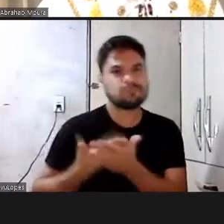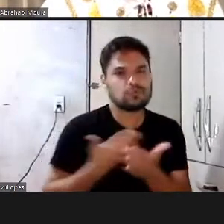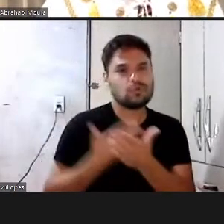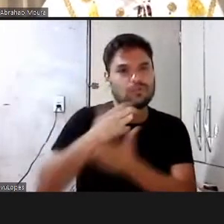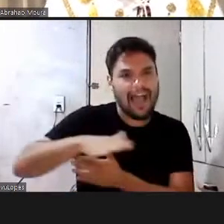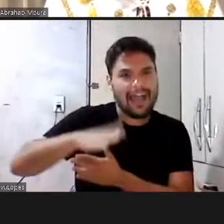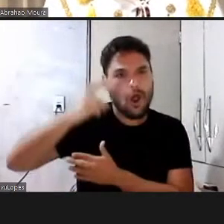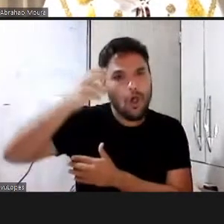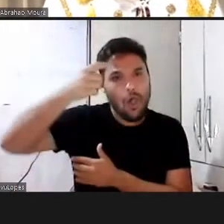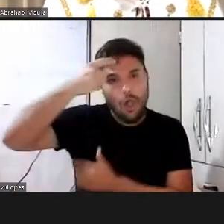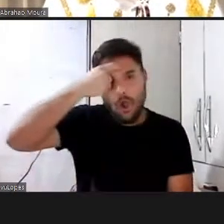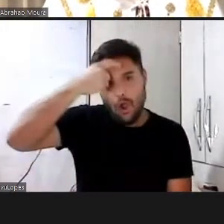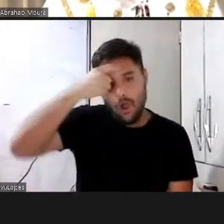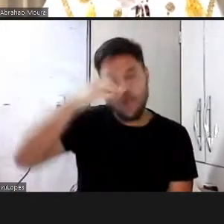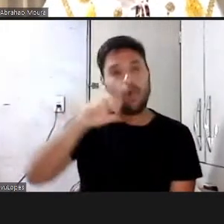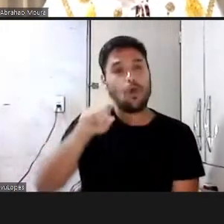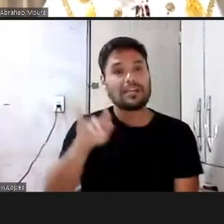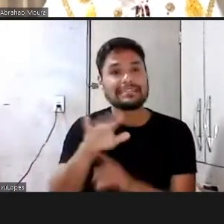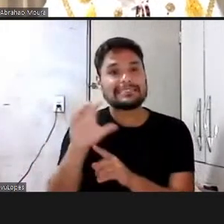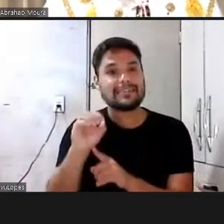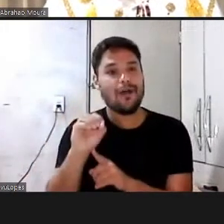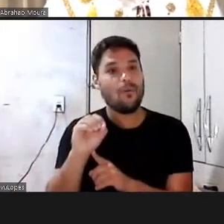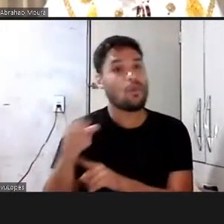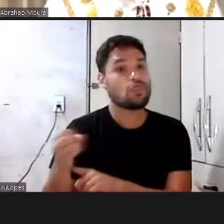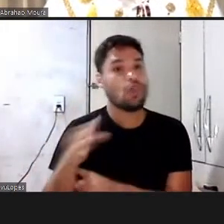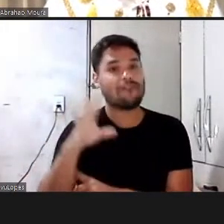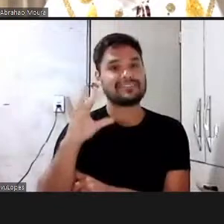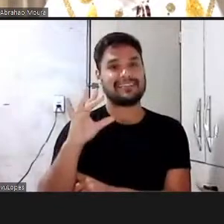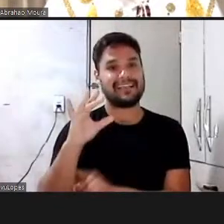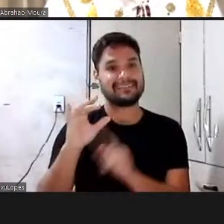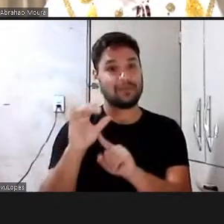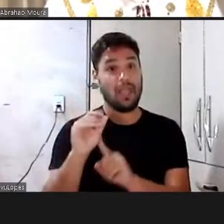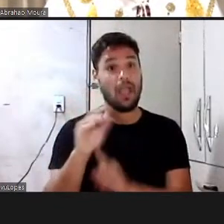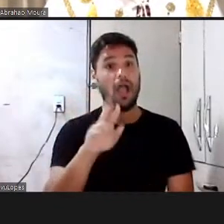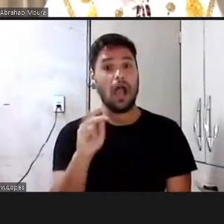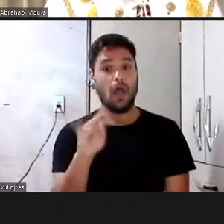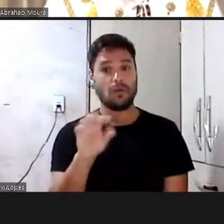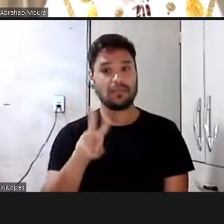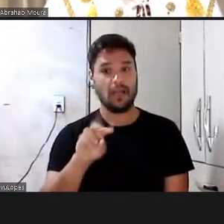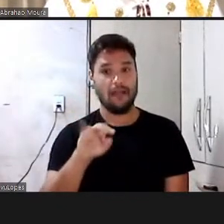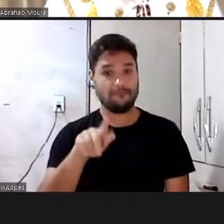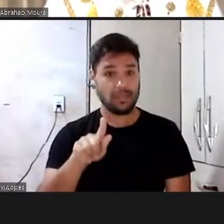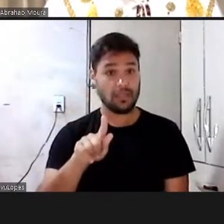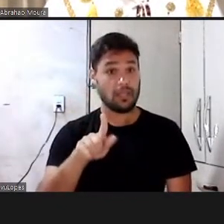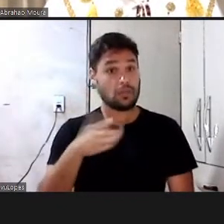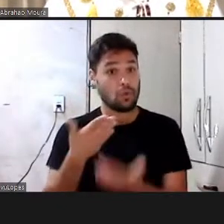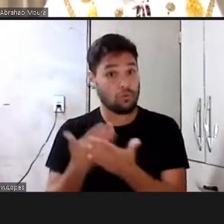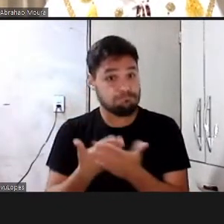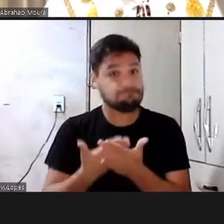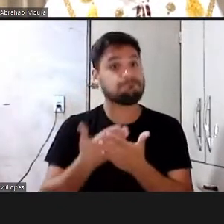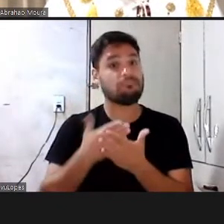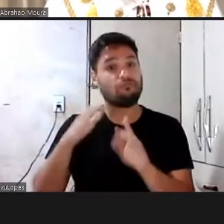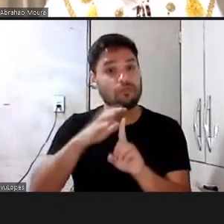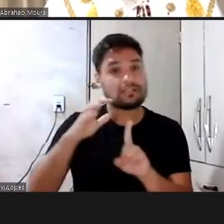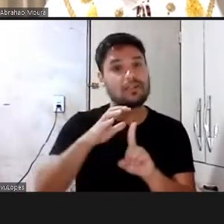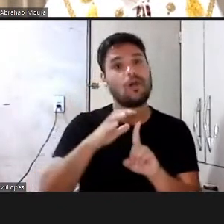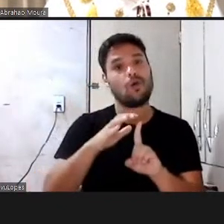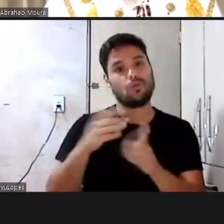a nova ciência da mente, como apropriadamente definiu Howard Gardner no seu influente livro.